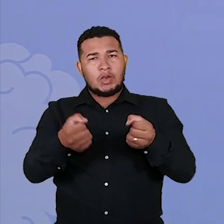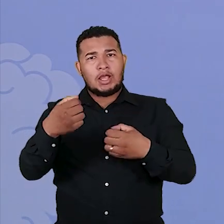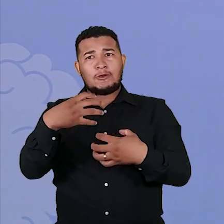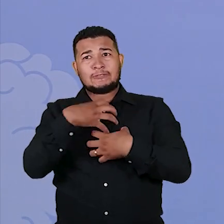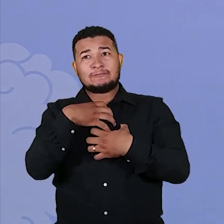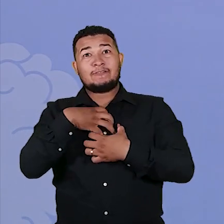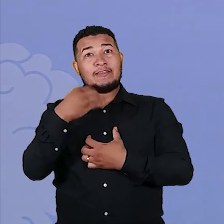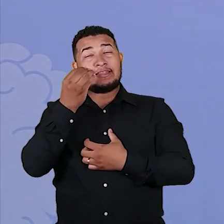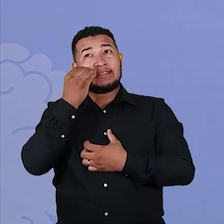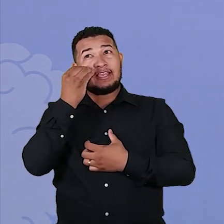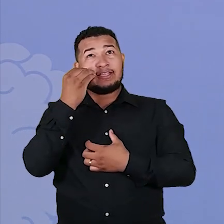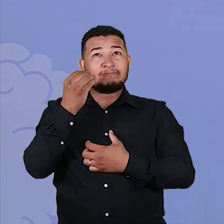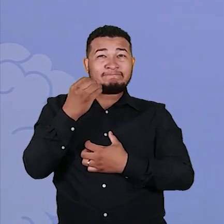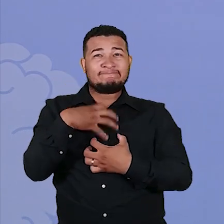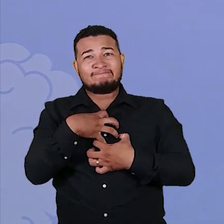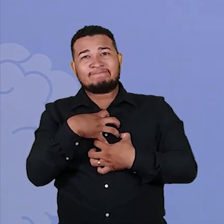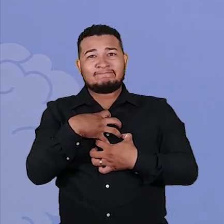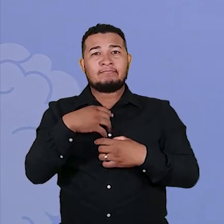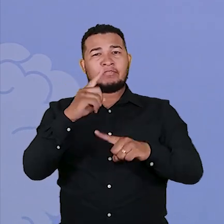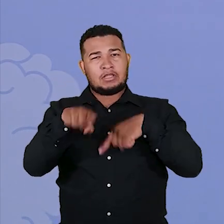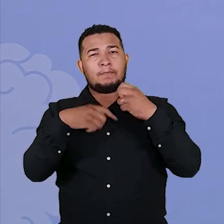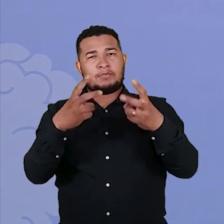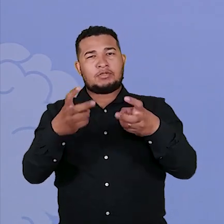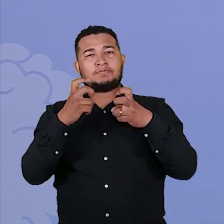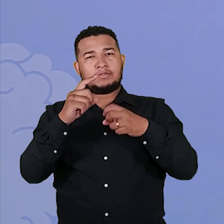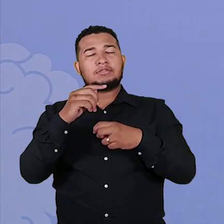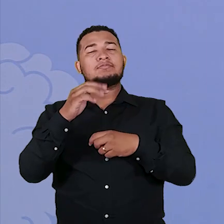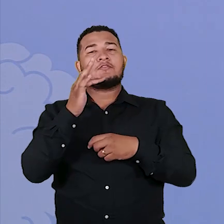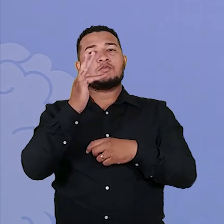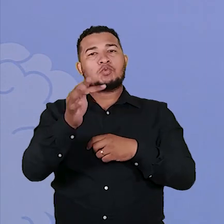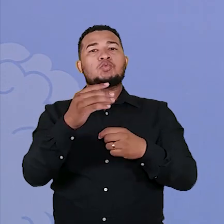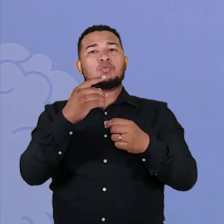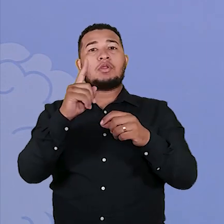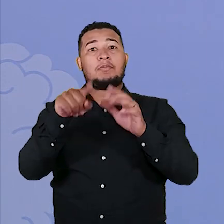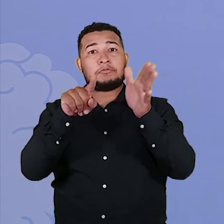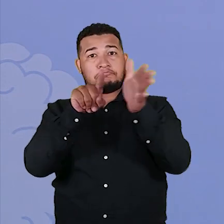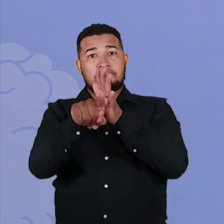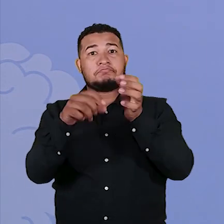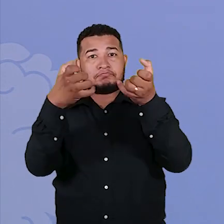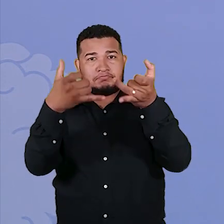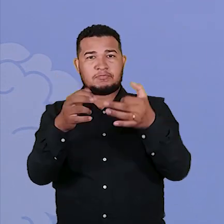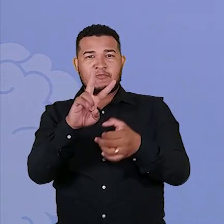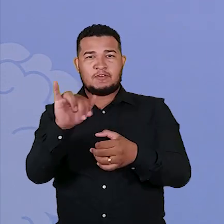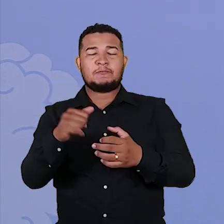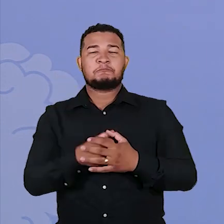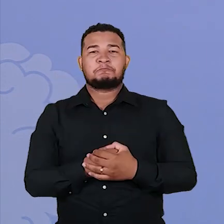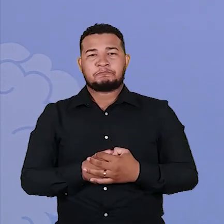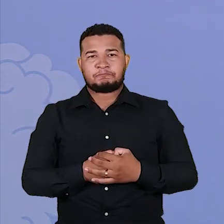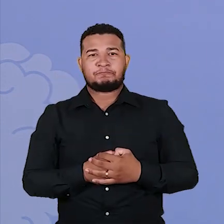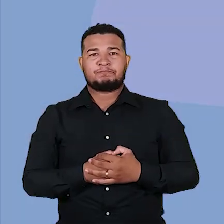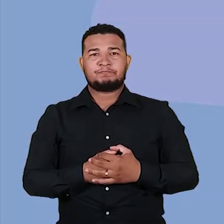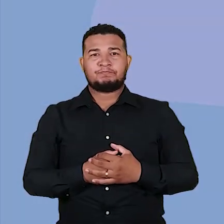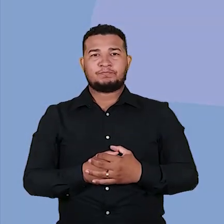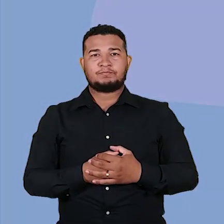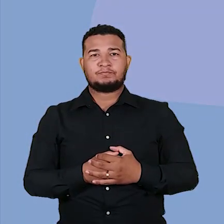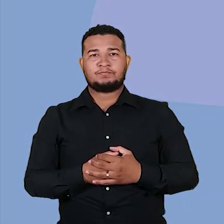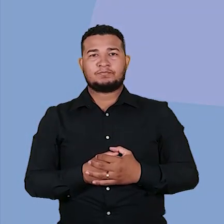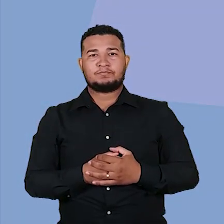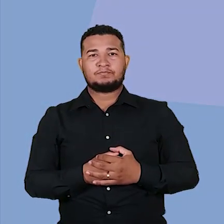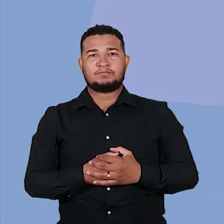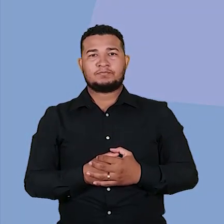mesmo gente tem uma resistência aí nesse movimento depois a gente vai ver mais lá para frente e uma questão que eu vou passar para vocês